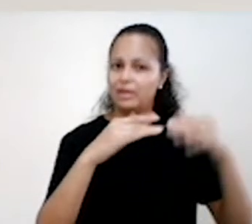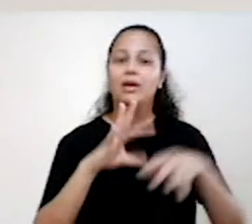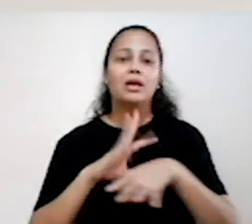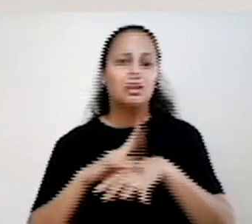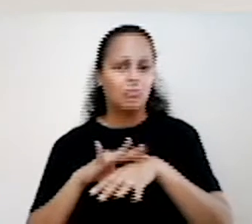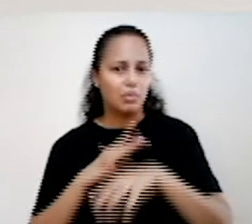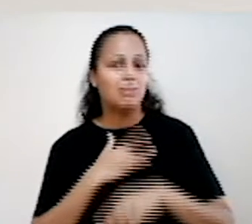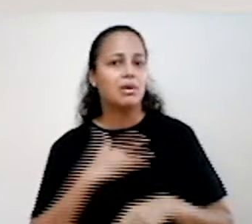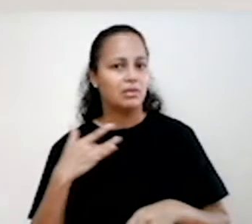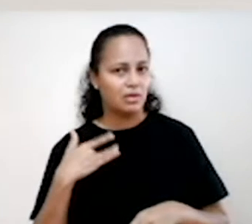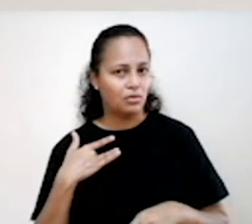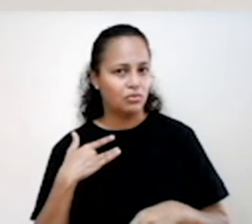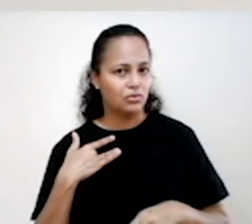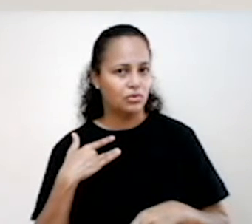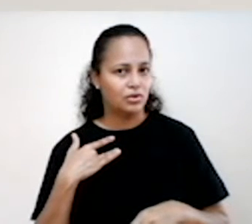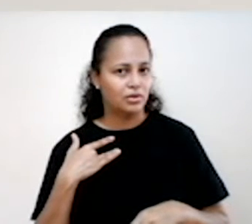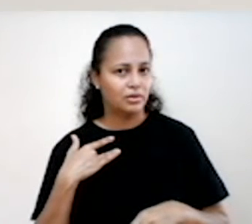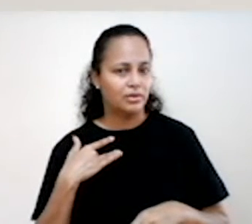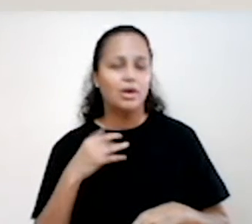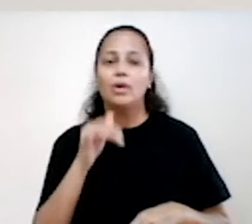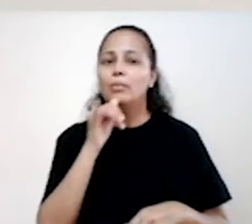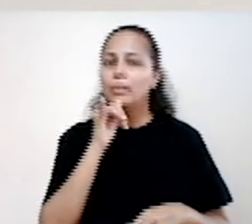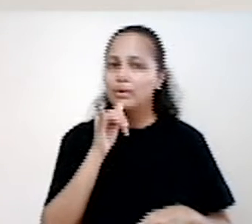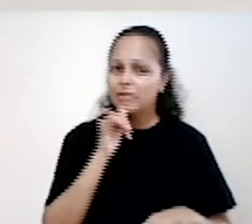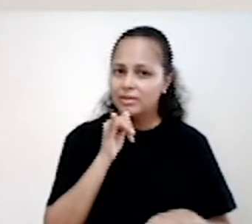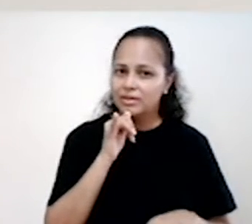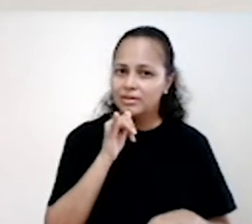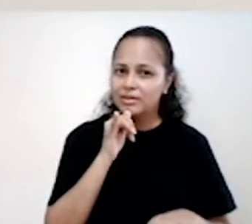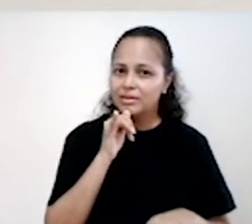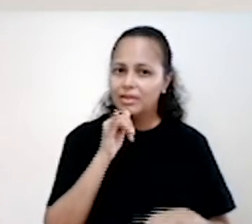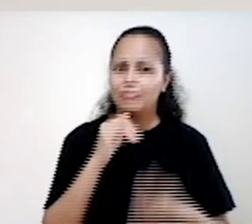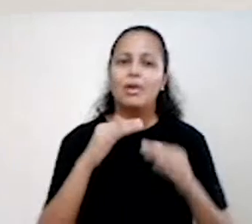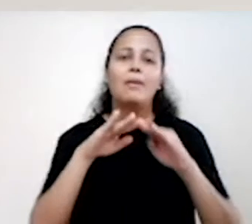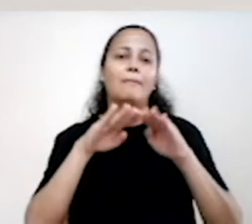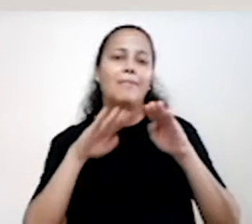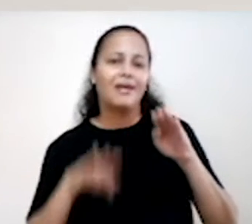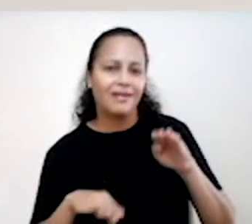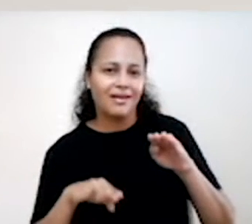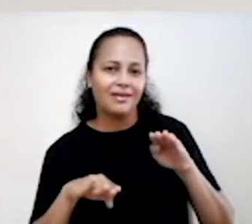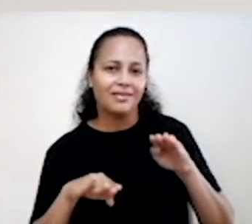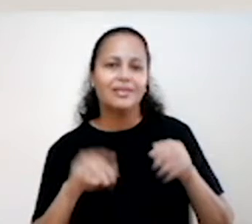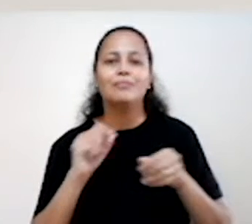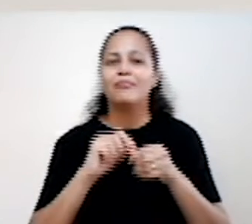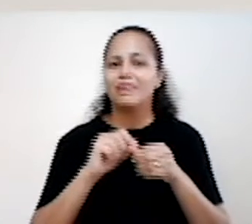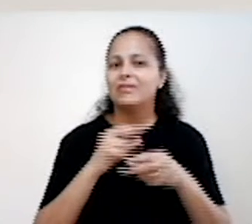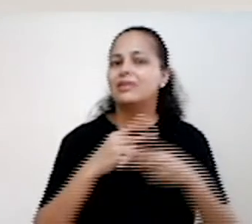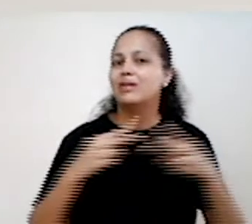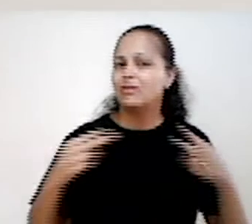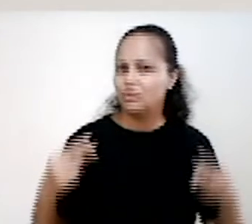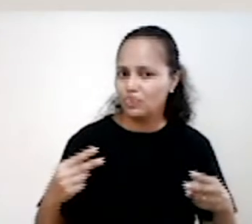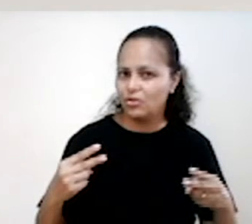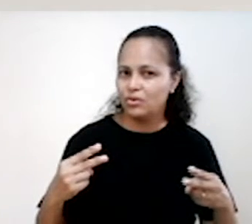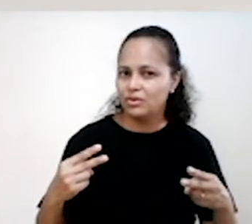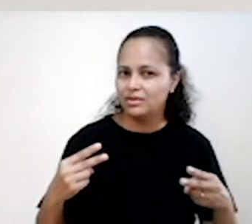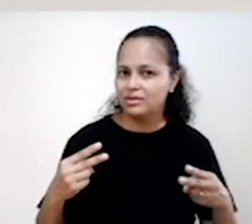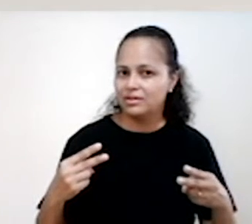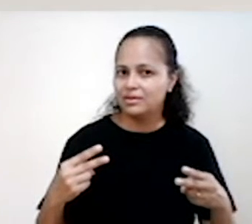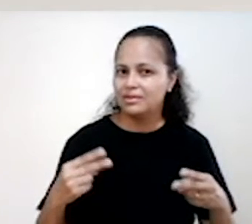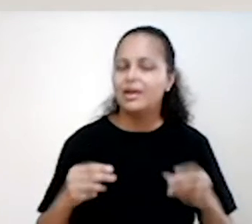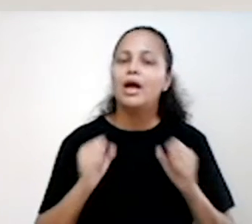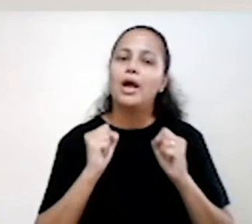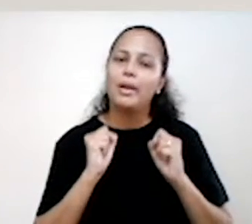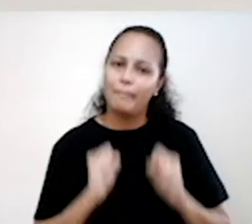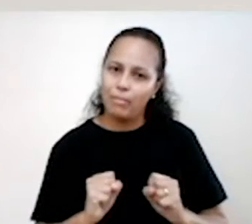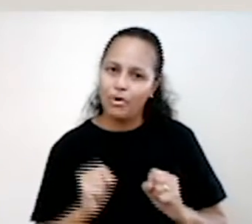de burnout. Quem desenvolve a síndrome tem uma queda significativa da produtividade. E pode manifestar ainda outras complicações, como a